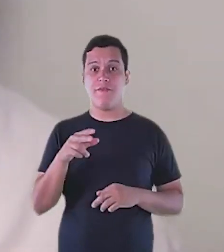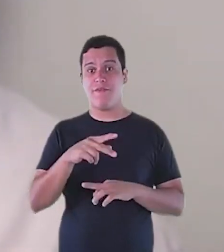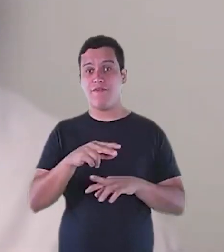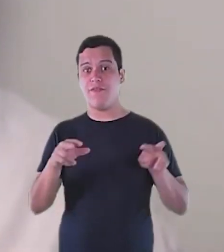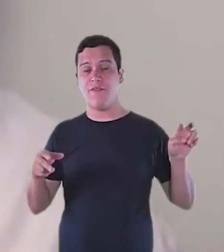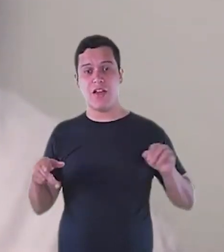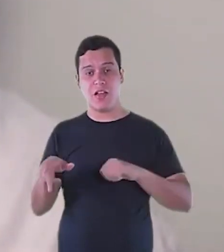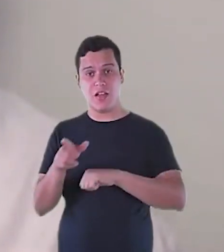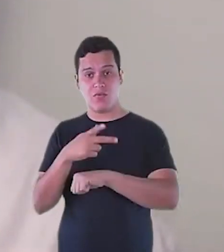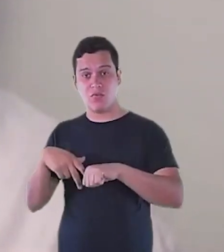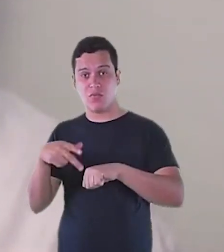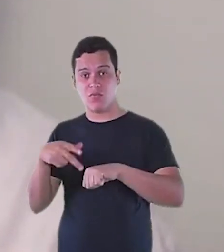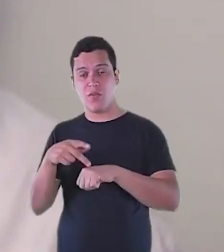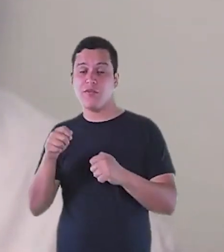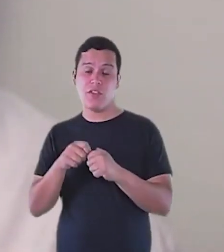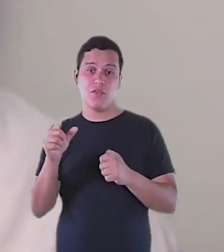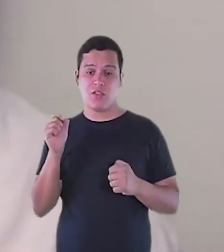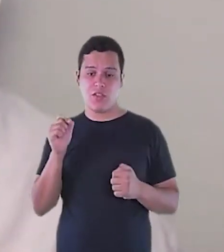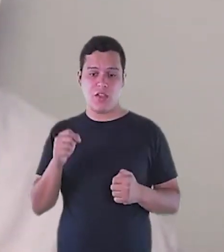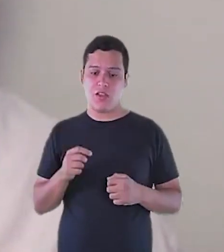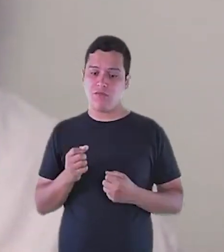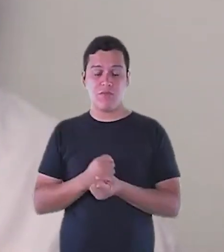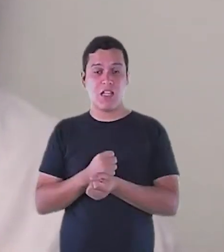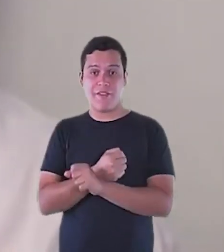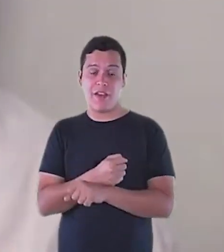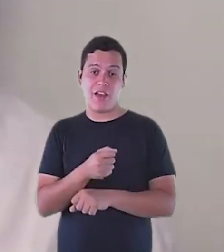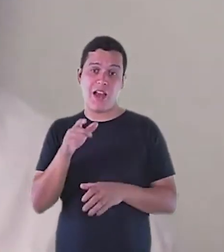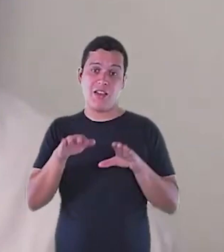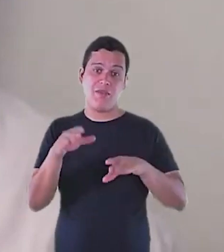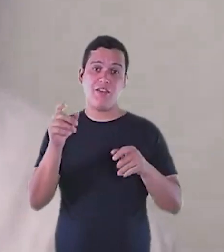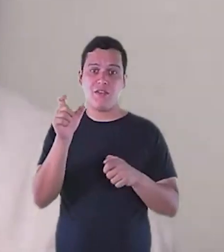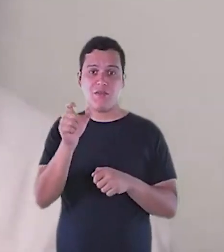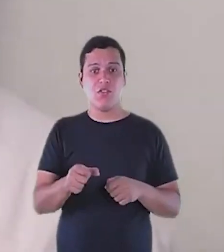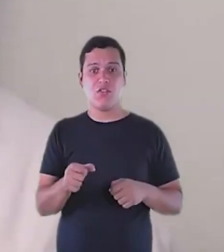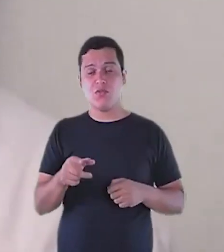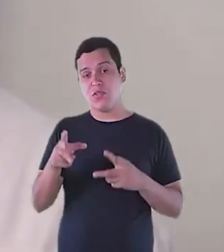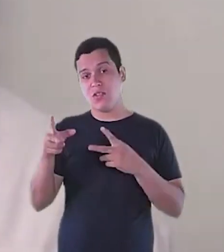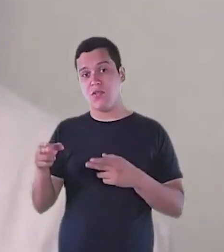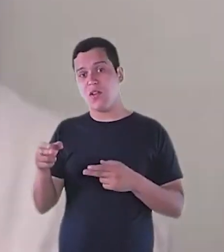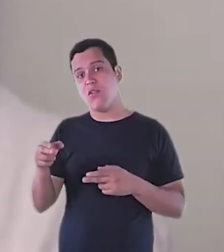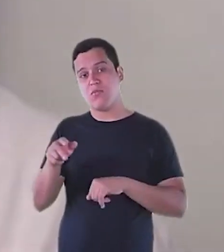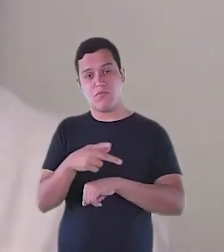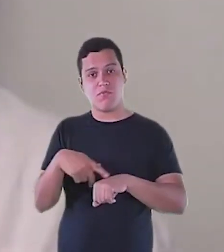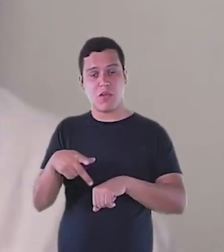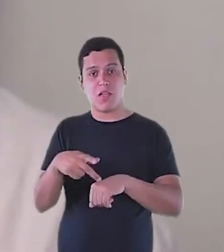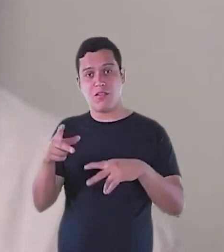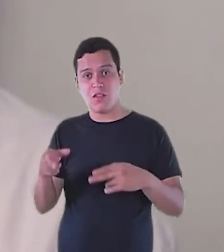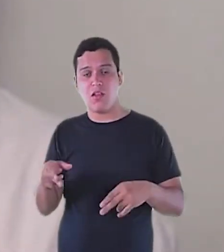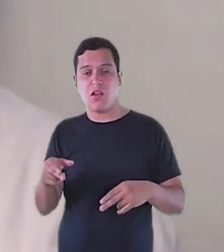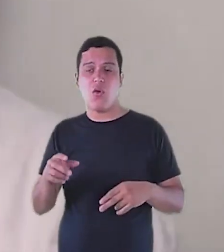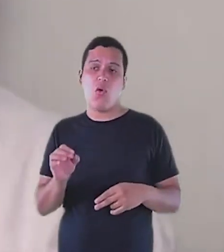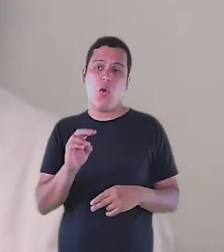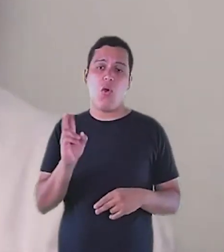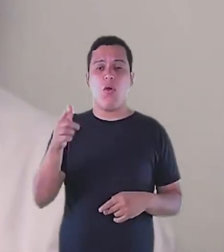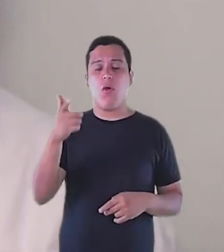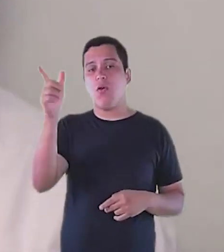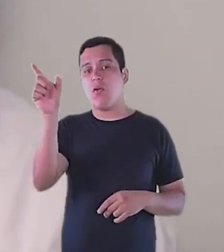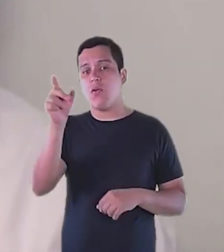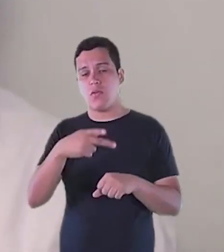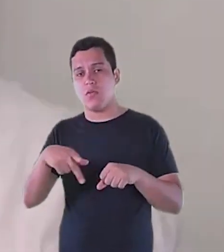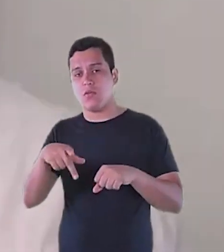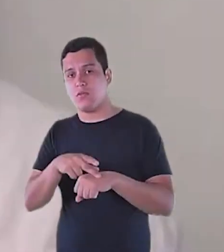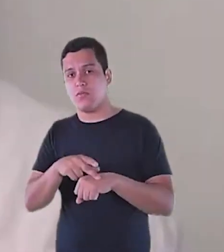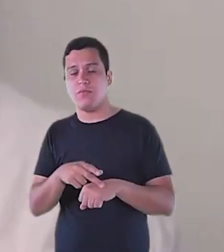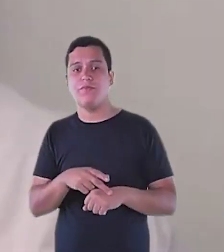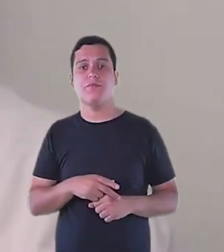próprios habitantes, vizinhos e povos. O escravo geralmente era sinônimo do outro, o estranho, né?